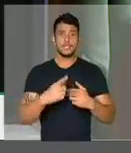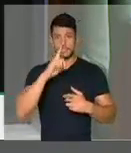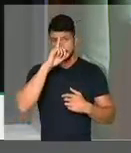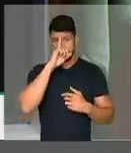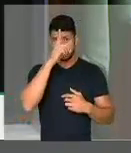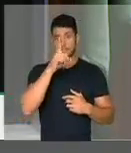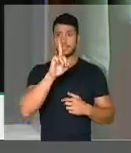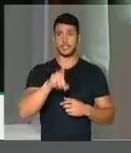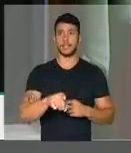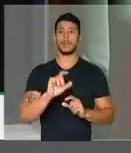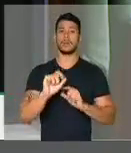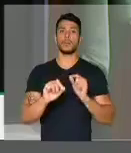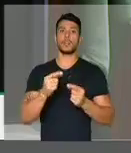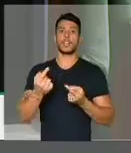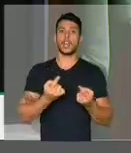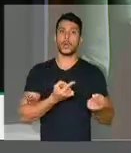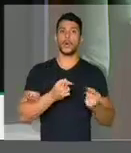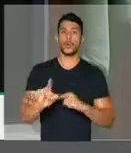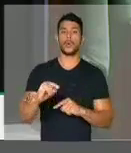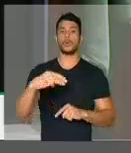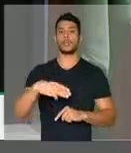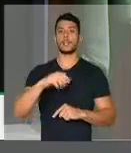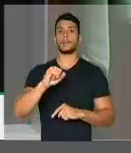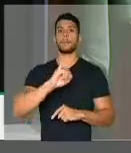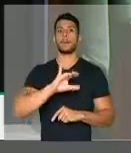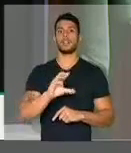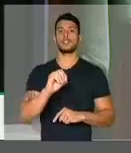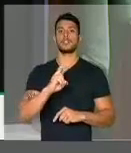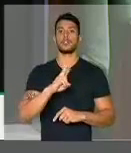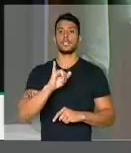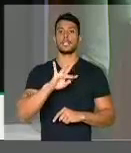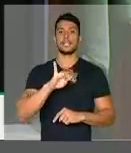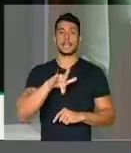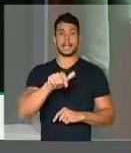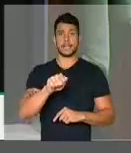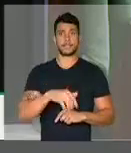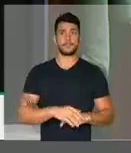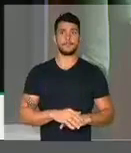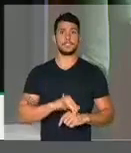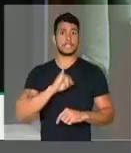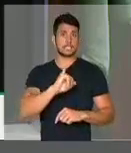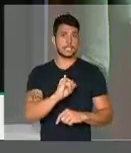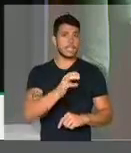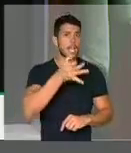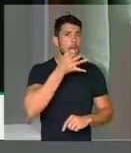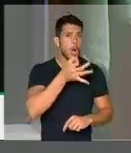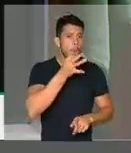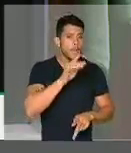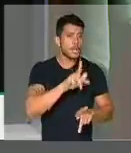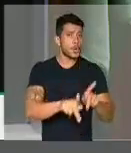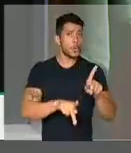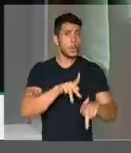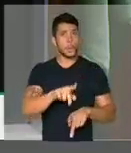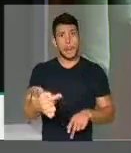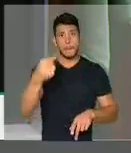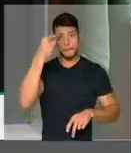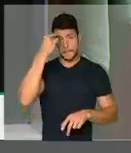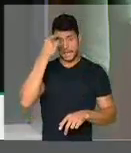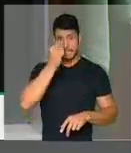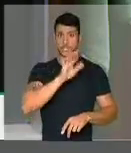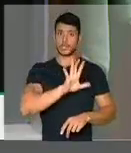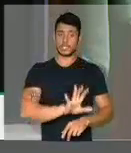de ser uma corte contramajoritária, mesmo que a opinião pública pense de uma